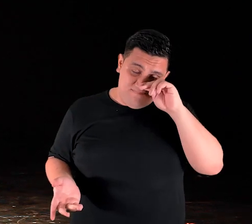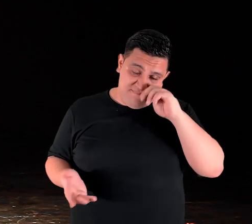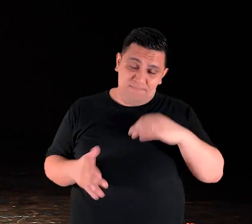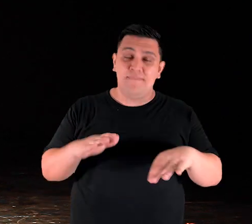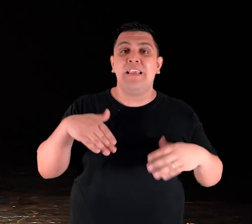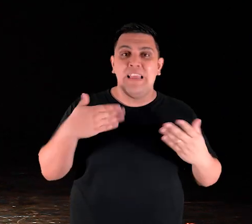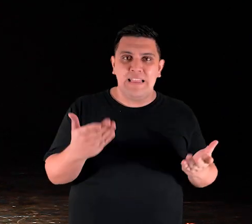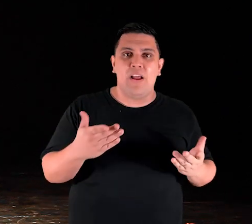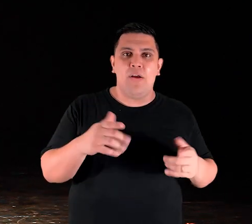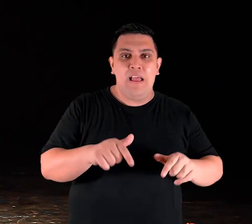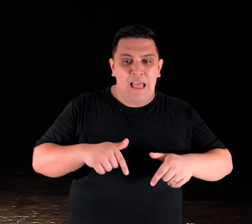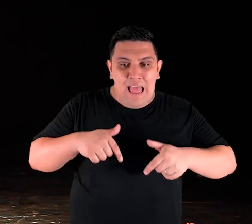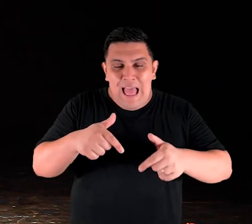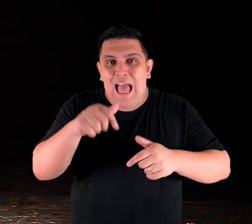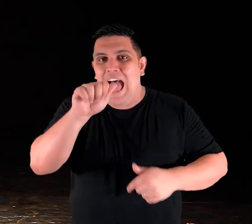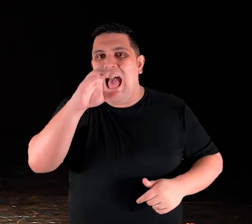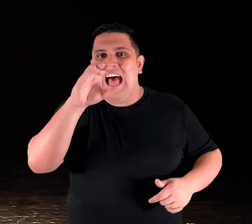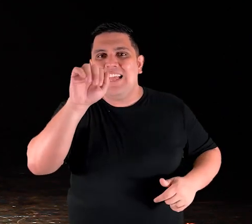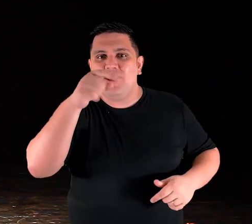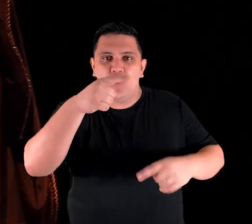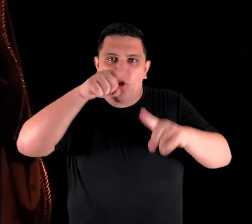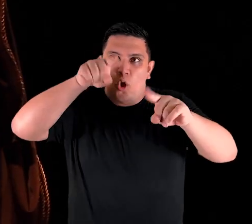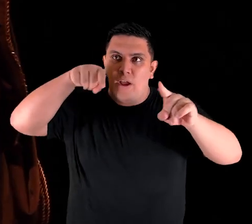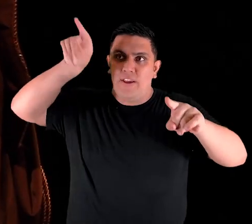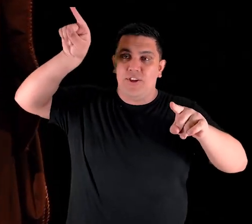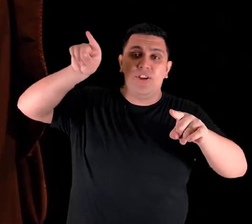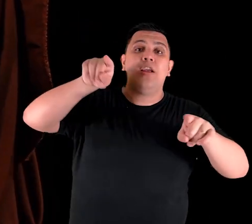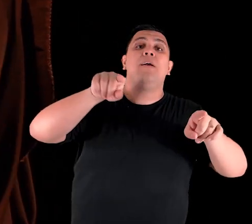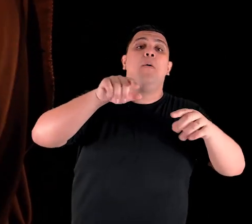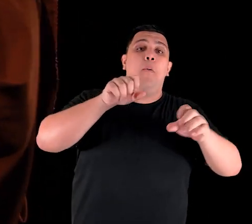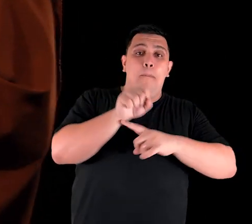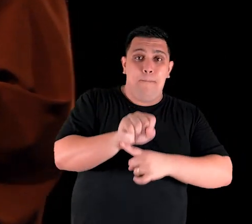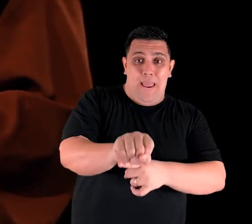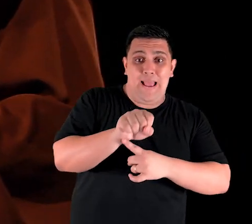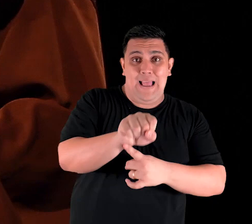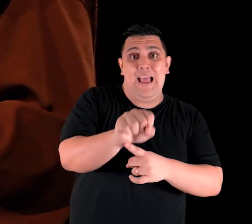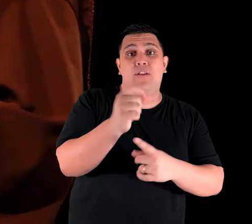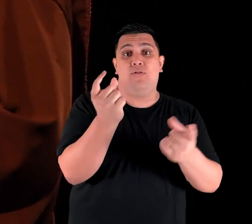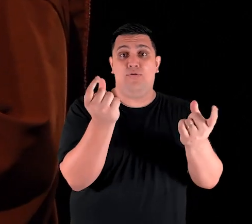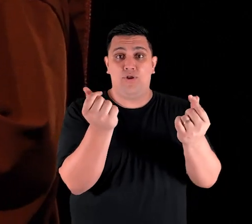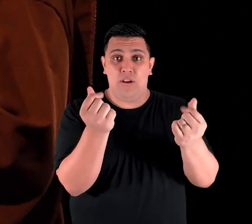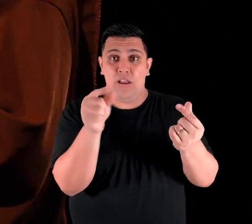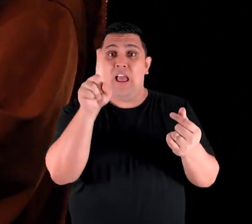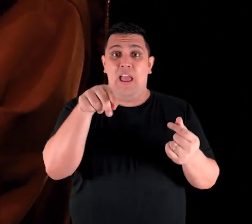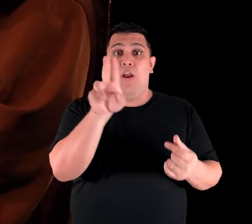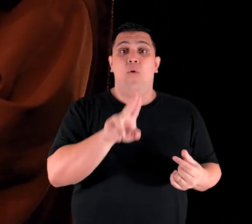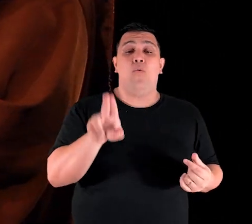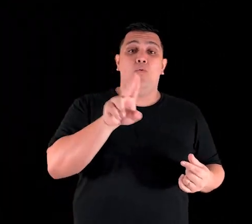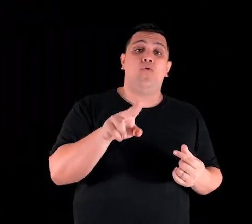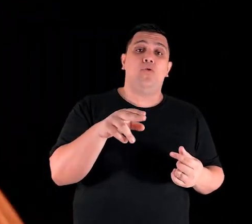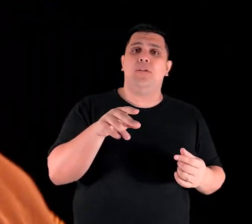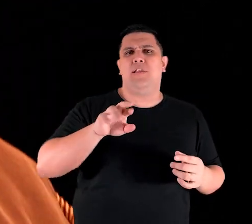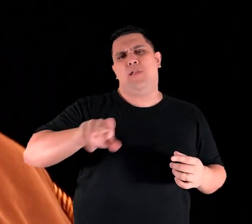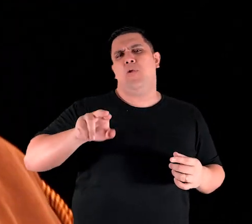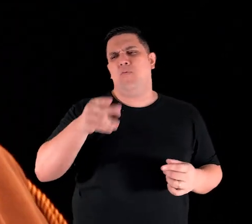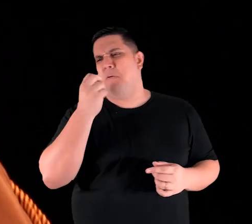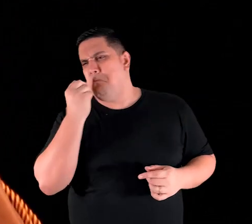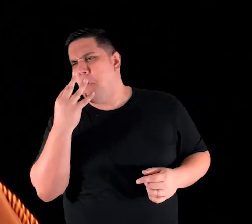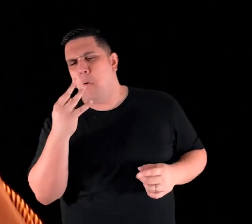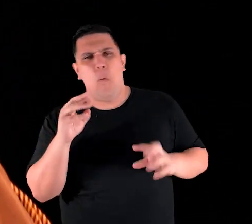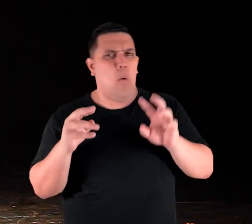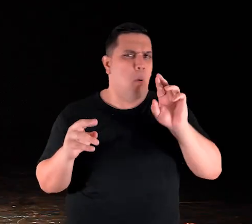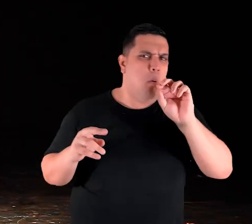Então, as ações, o mercado, o dinheiro, ele é tão útil o quão você precisa. Ele não é bom nem